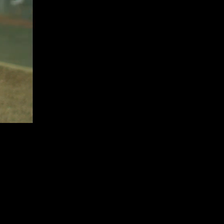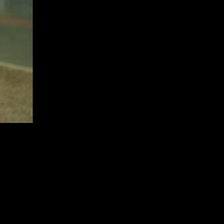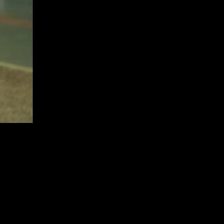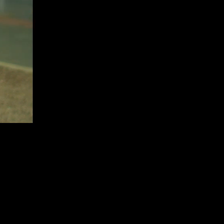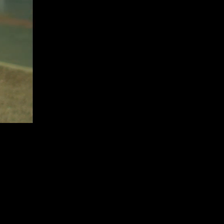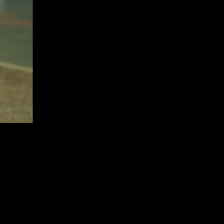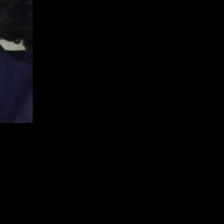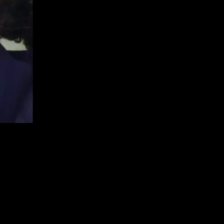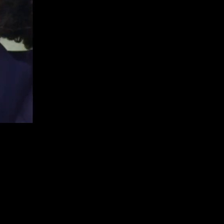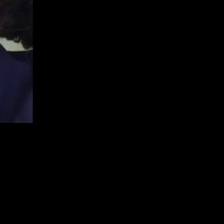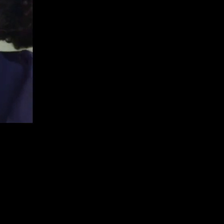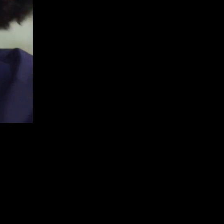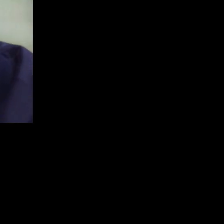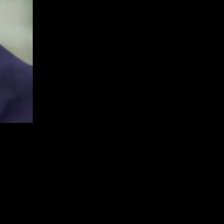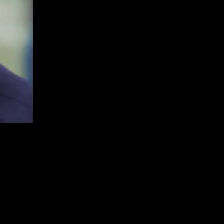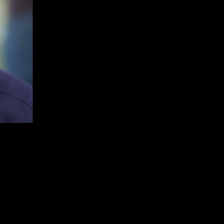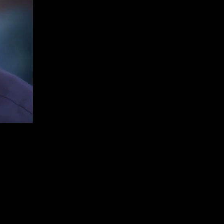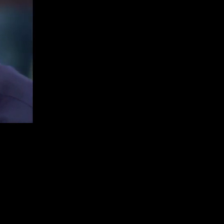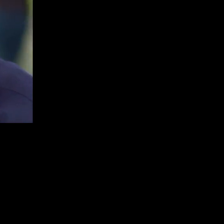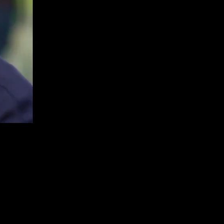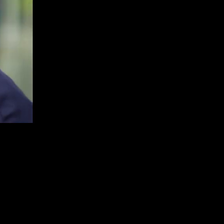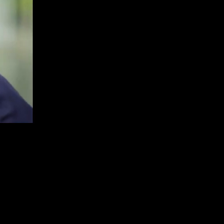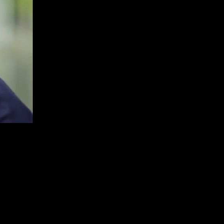mês rodando. Sozinho.